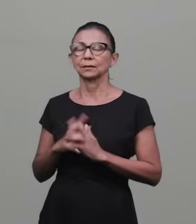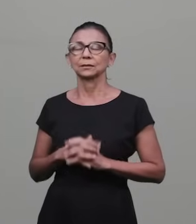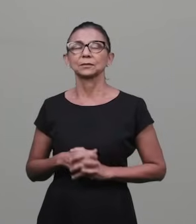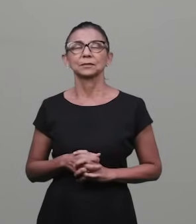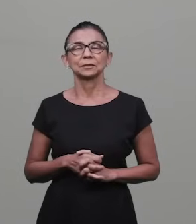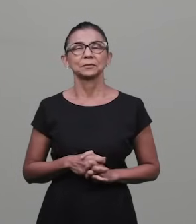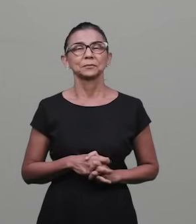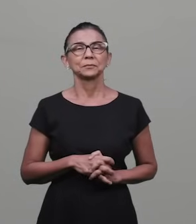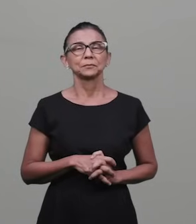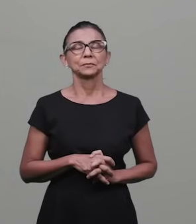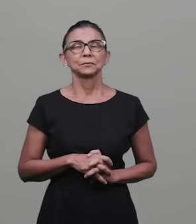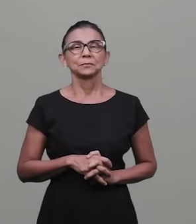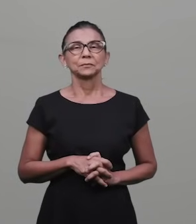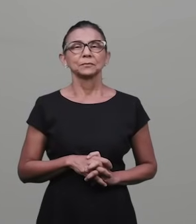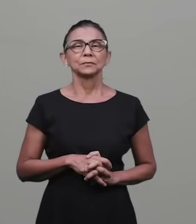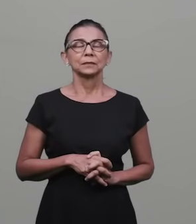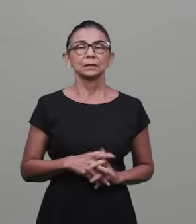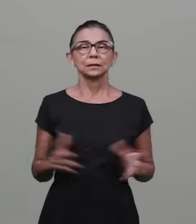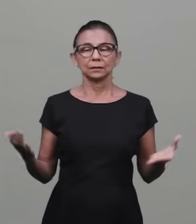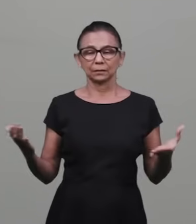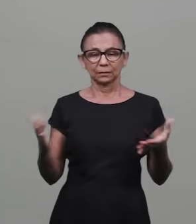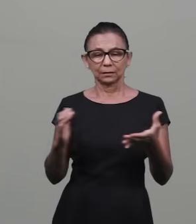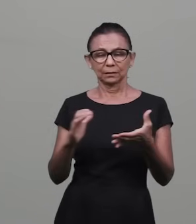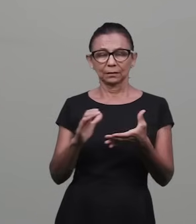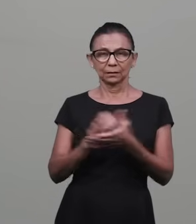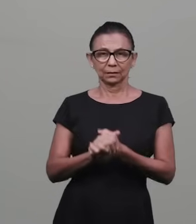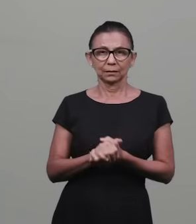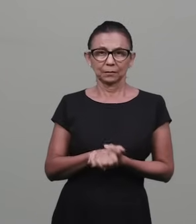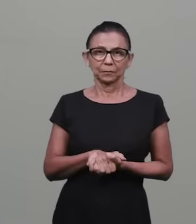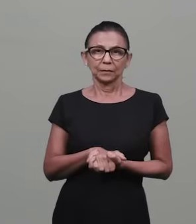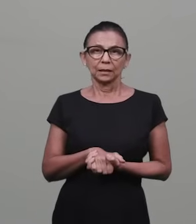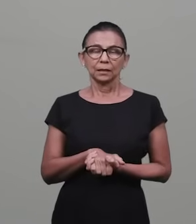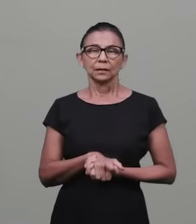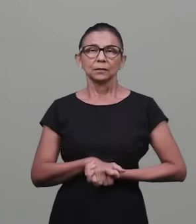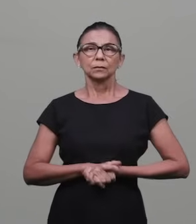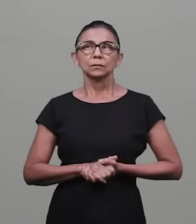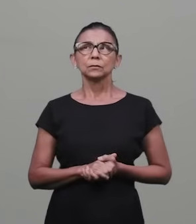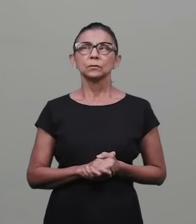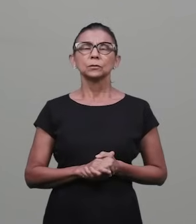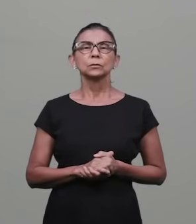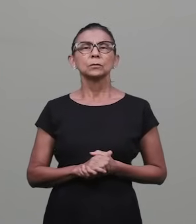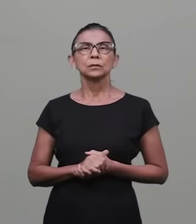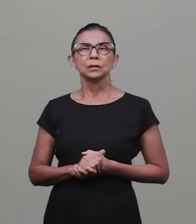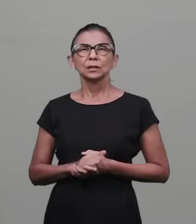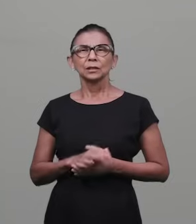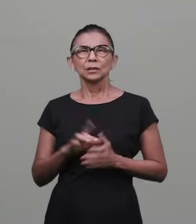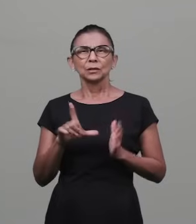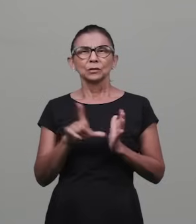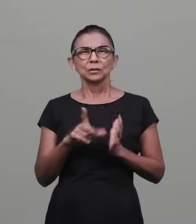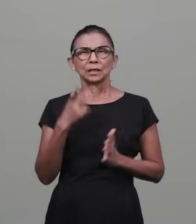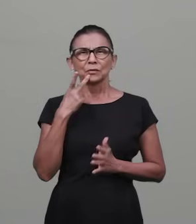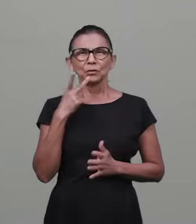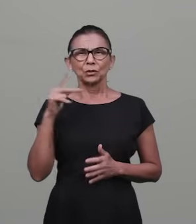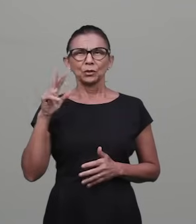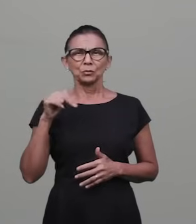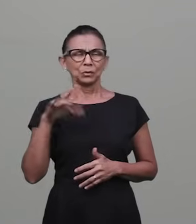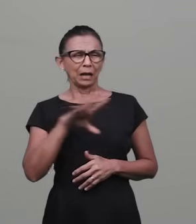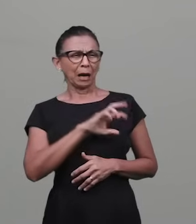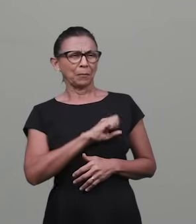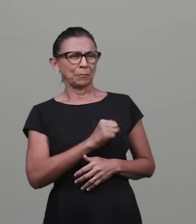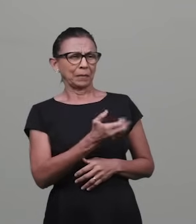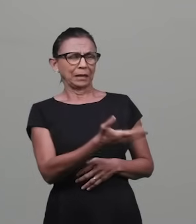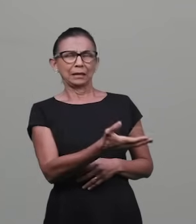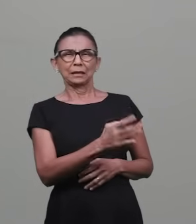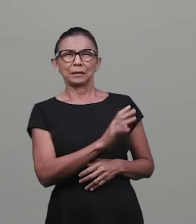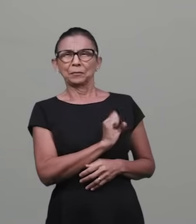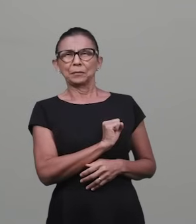né? E ela, nesse casamento, Lutero até falou o seguinte: eu nunca amei Catarina,